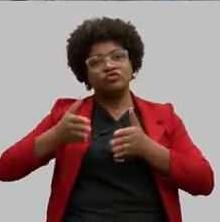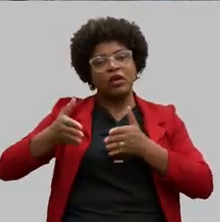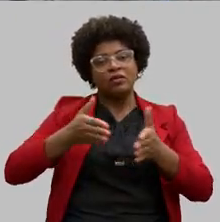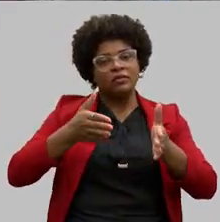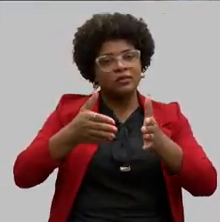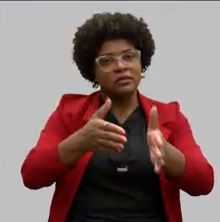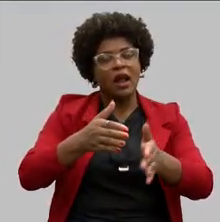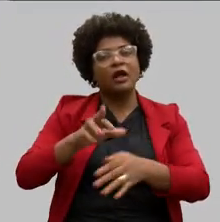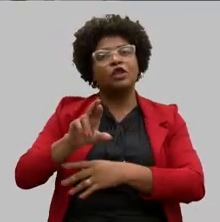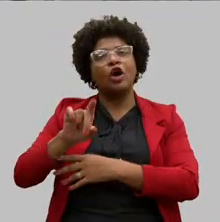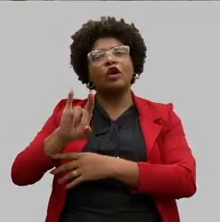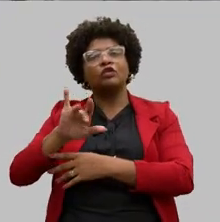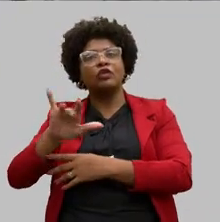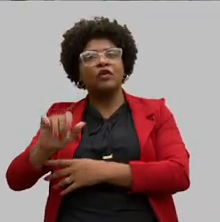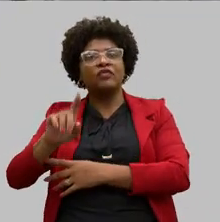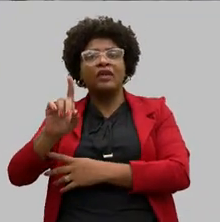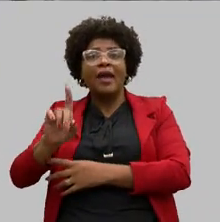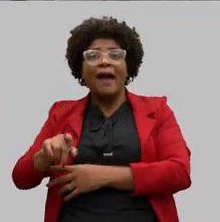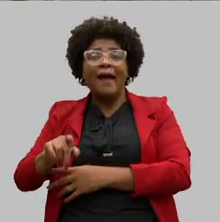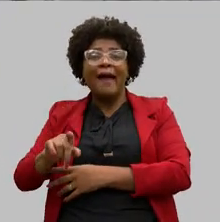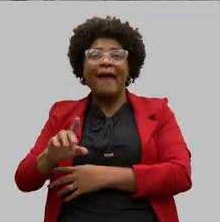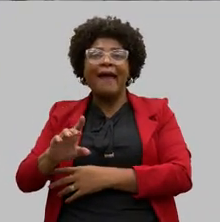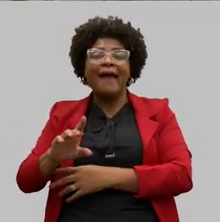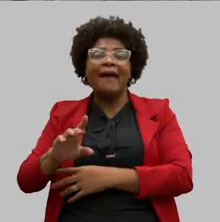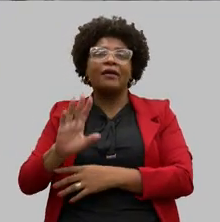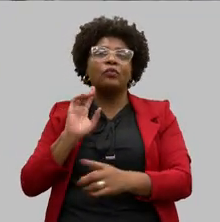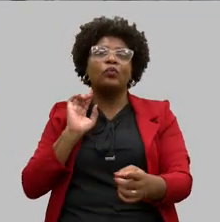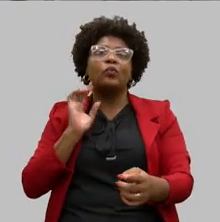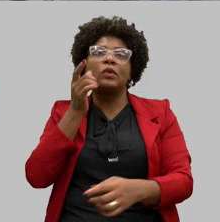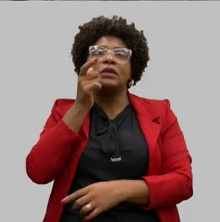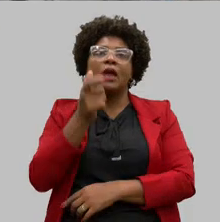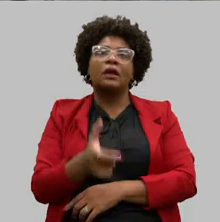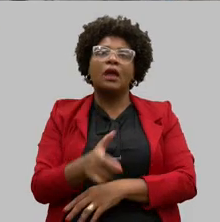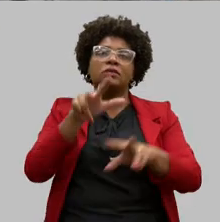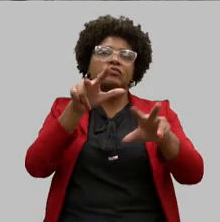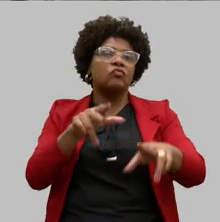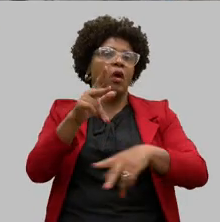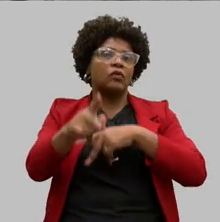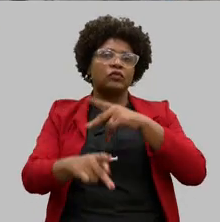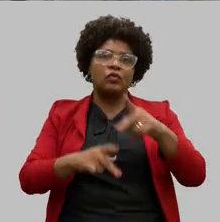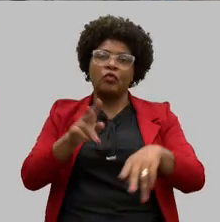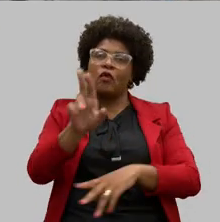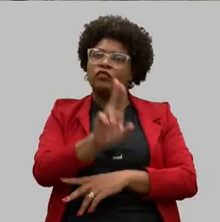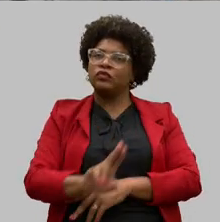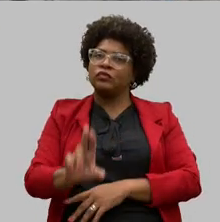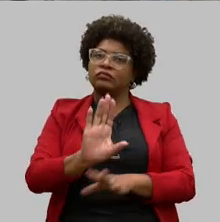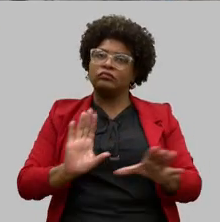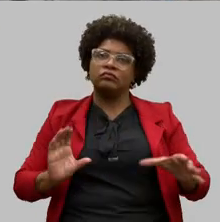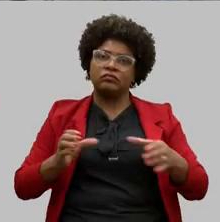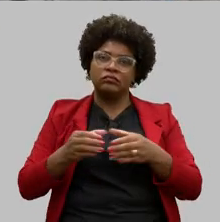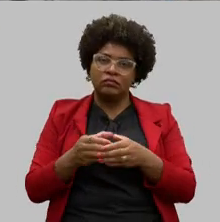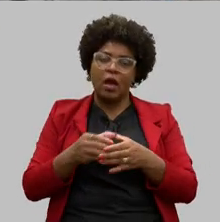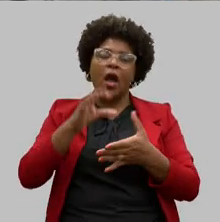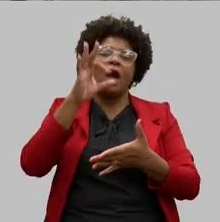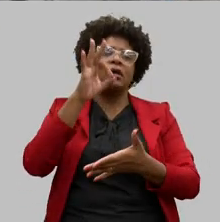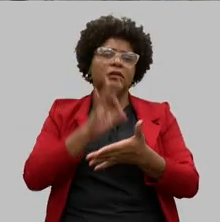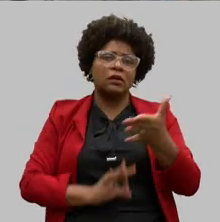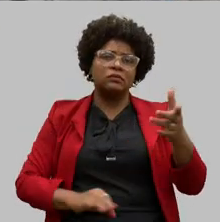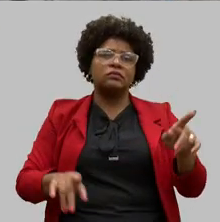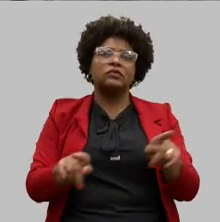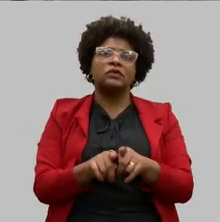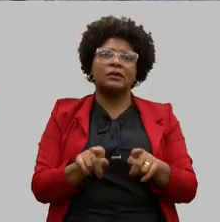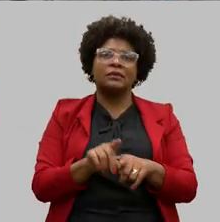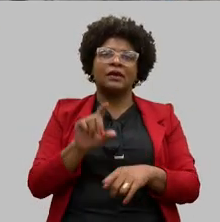São bens de uso comum do povo pois destinam-se ao uso coletivo assinalou entretanto que alienação